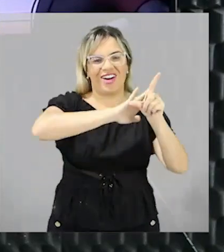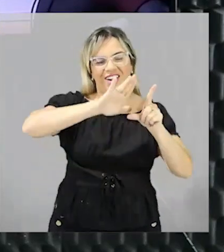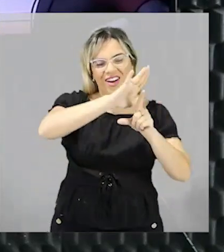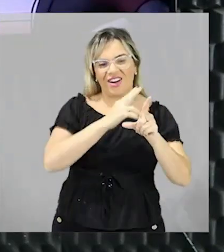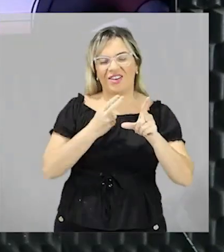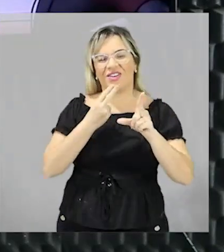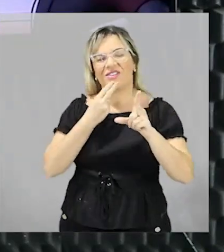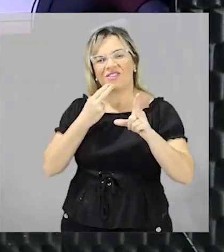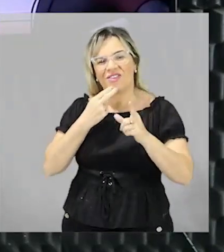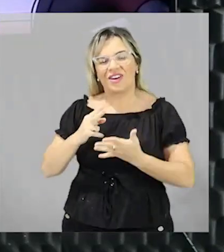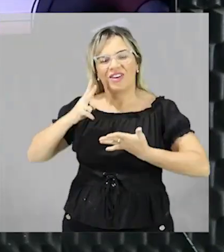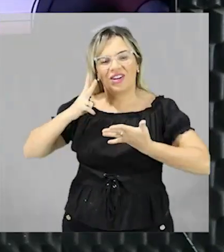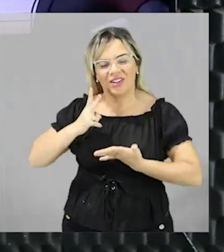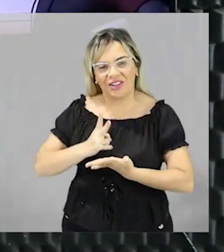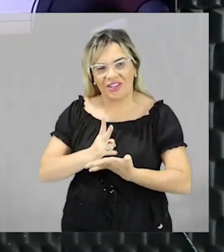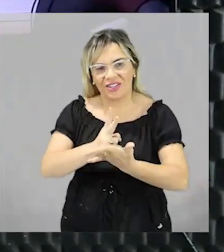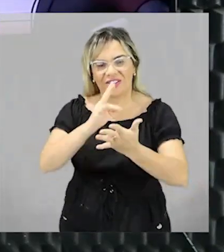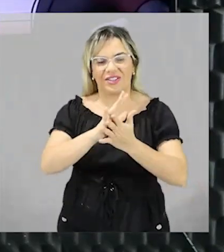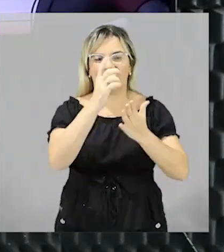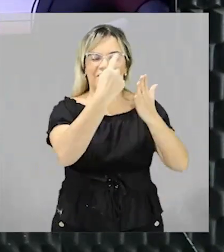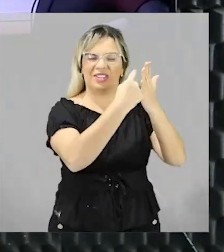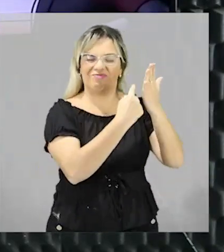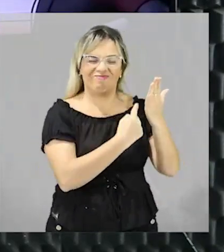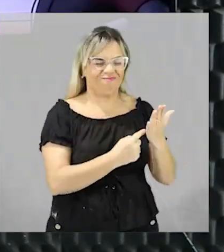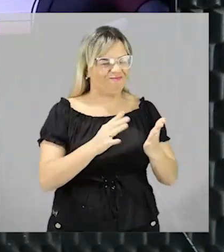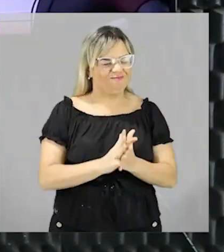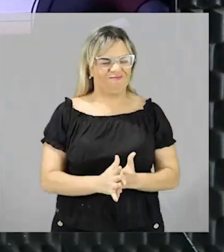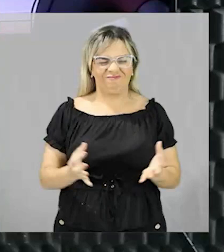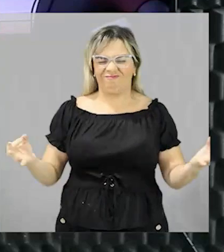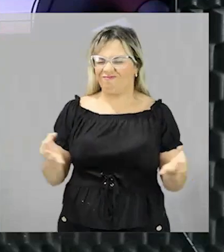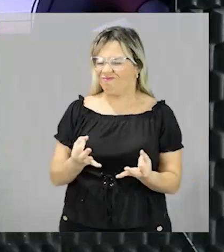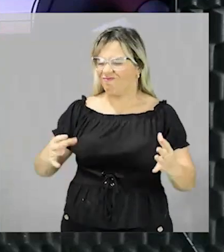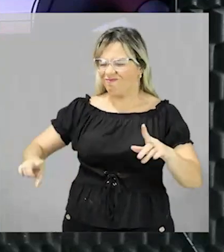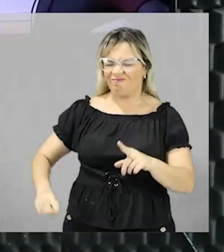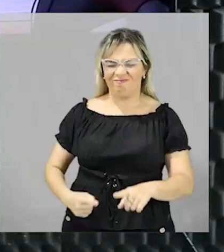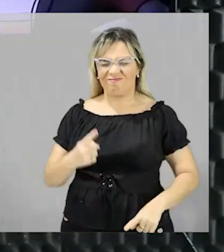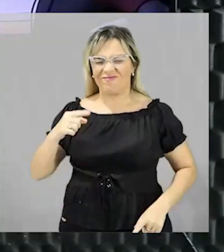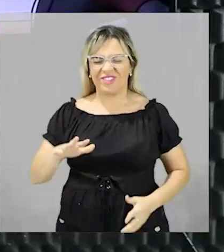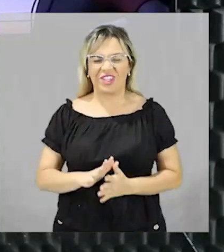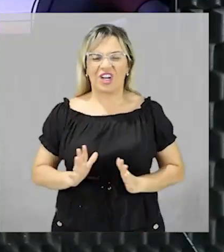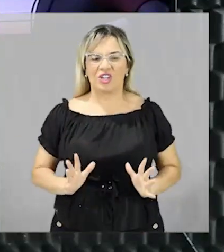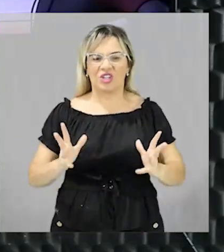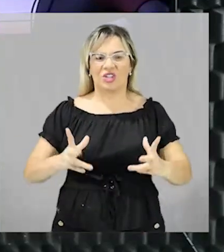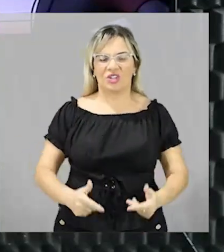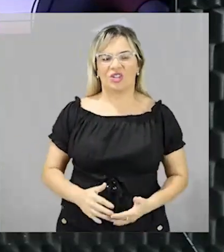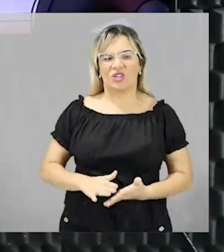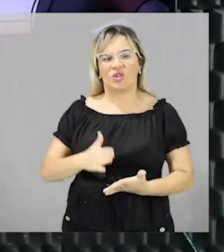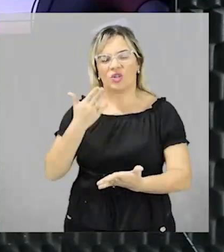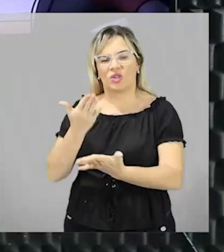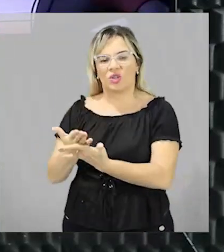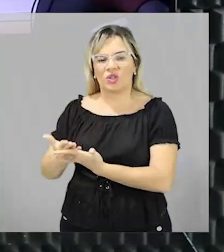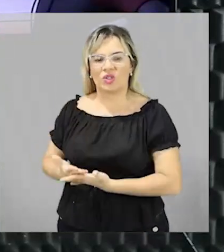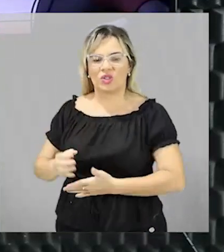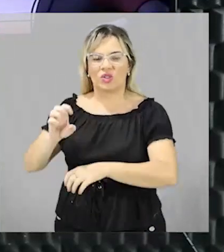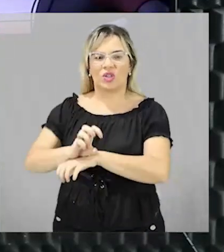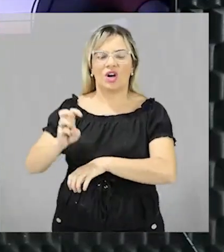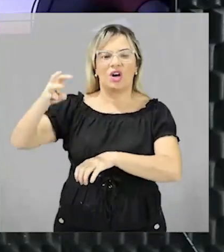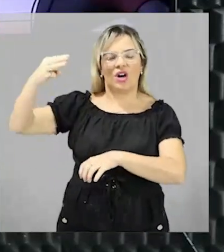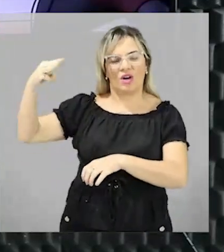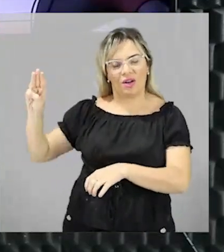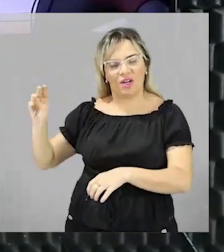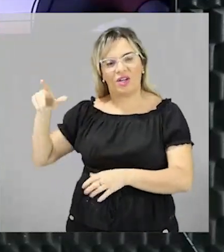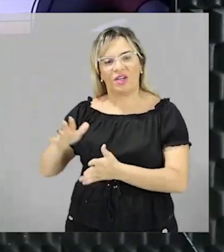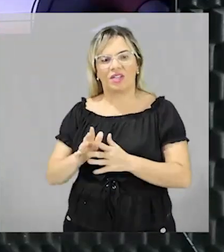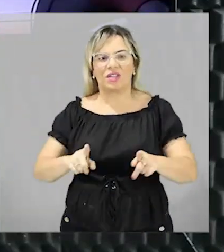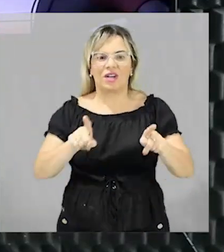Gonçalves Dias, dando continuidade a esse projeto que está sendo um sucesso para todos os estudantes aí do Maranhão e do Brasil que estão nos acompanhando